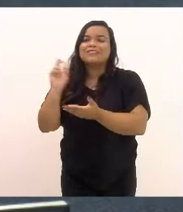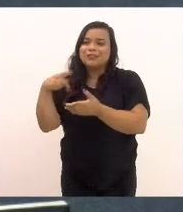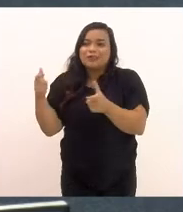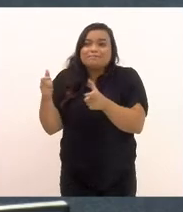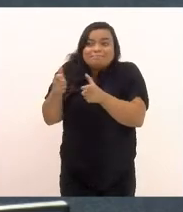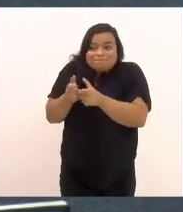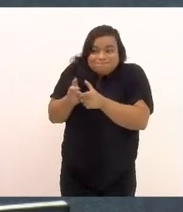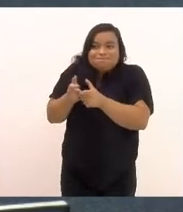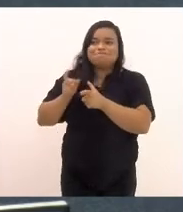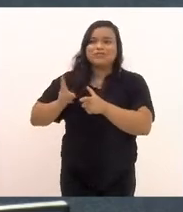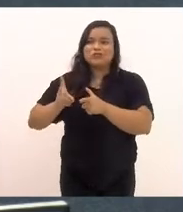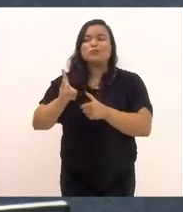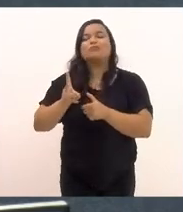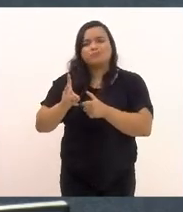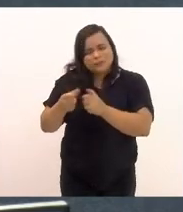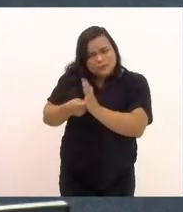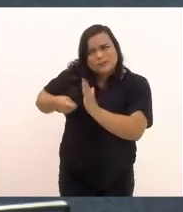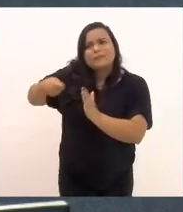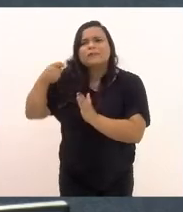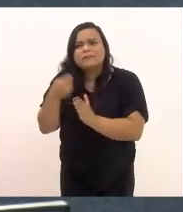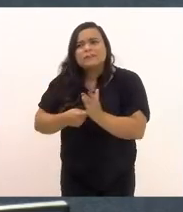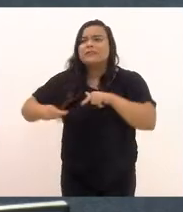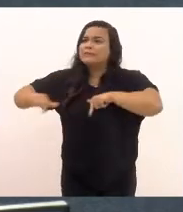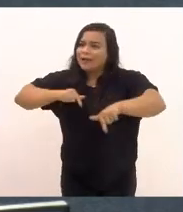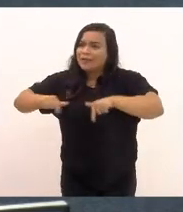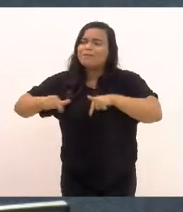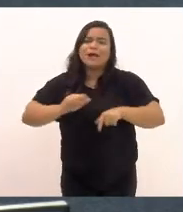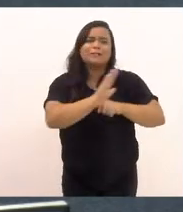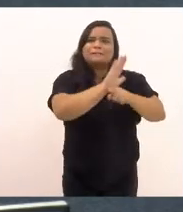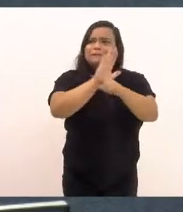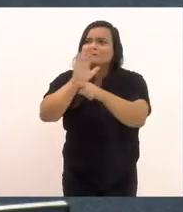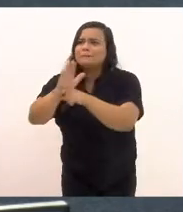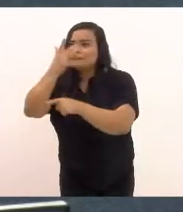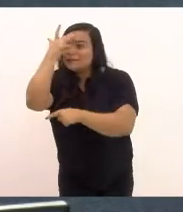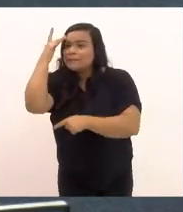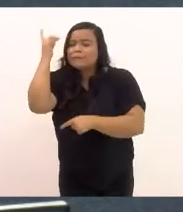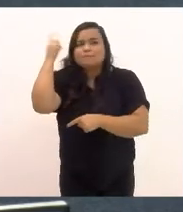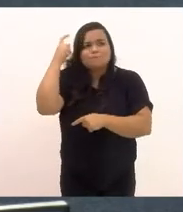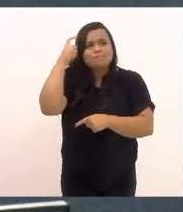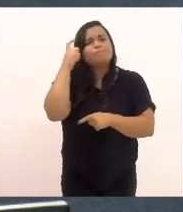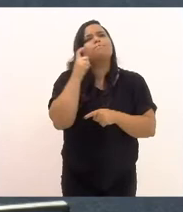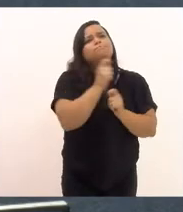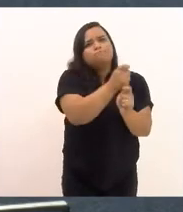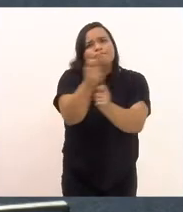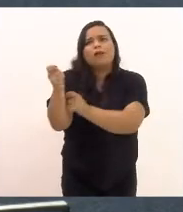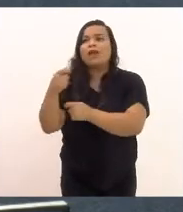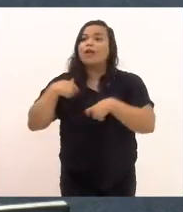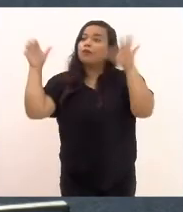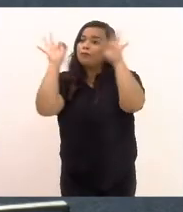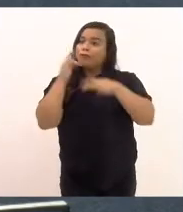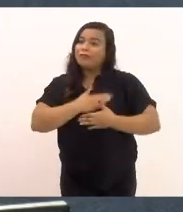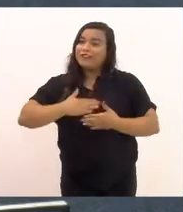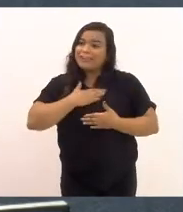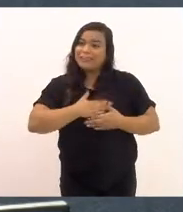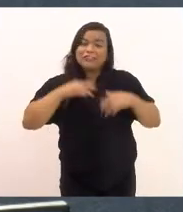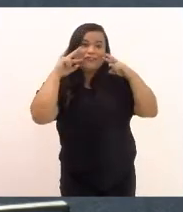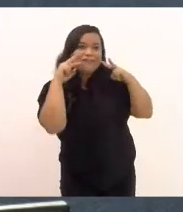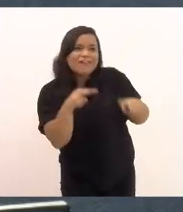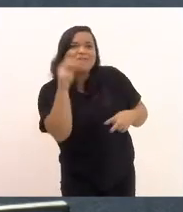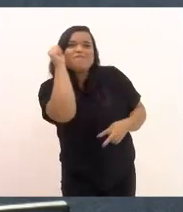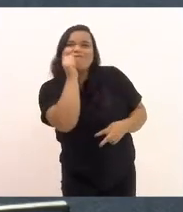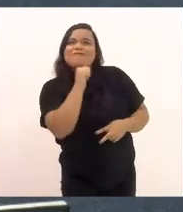minoria. E é justamente esse trabalho de conscientização que eu me sinto tão feliz de hoje ver a